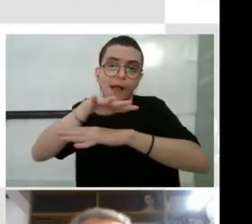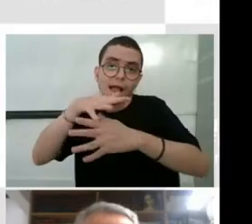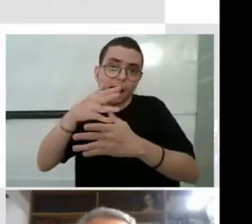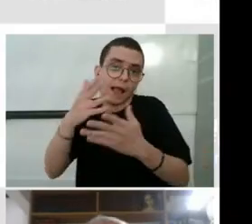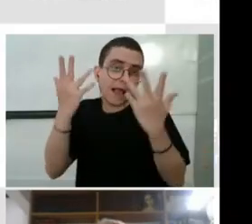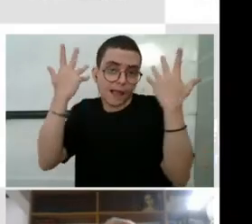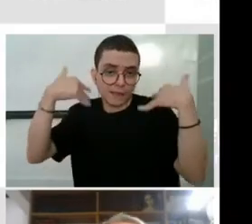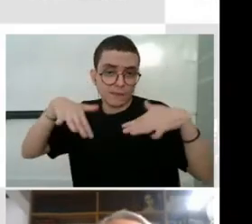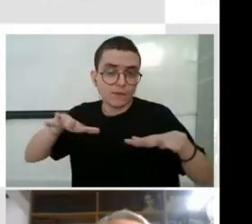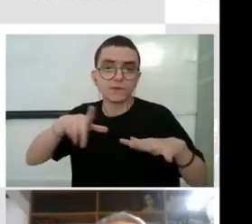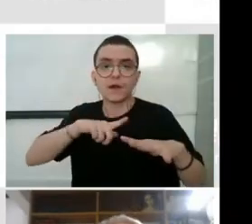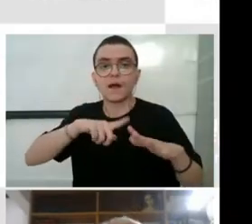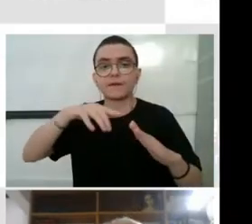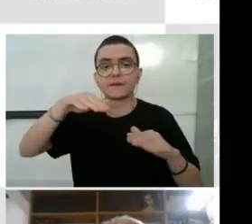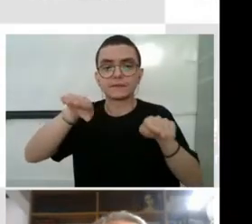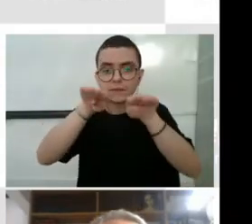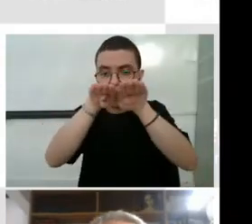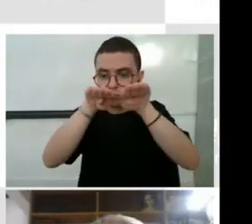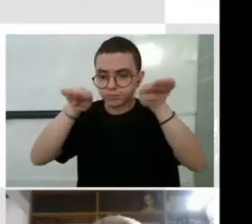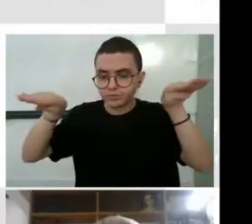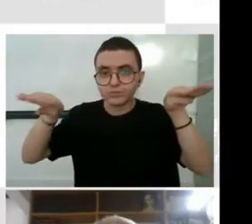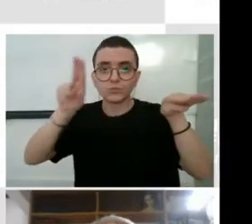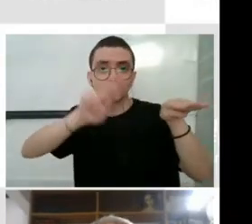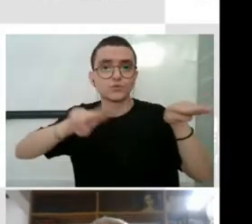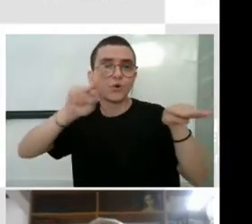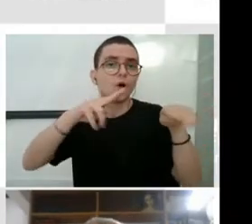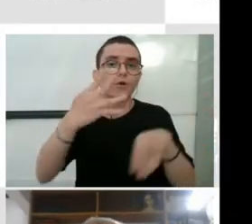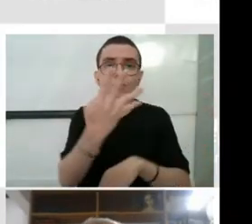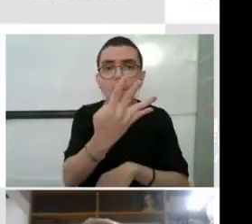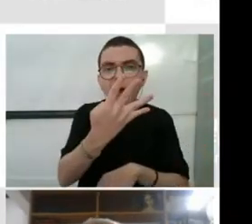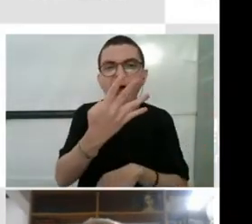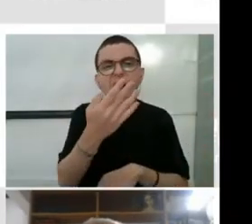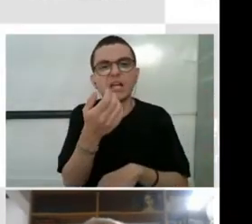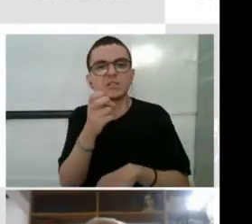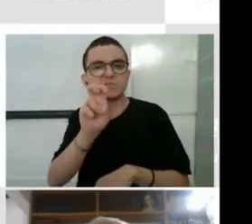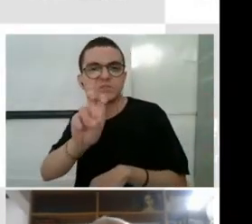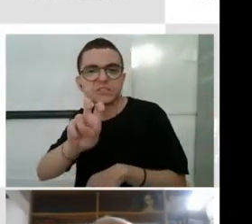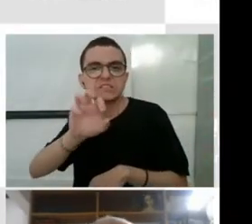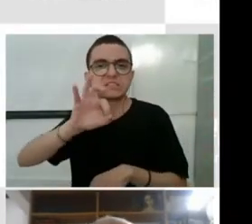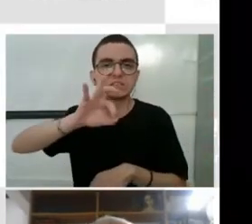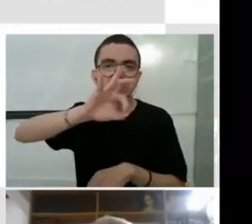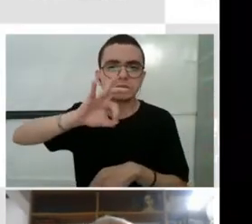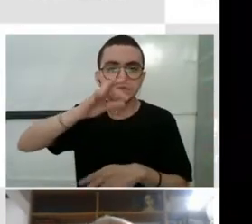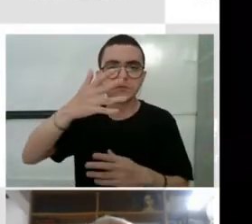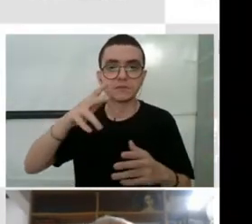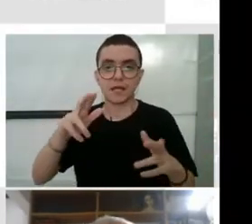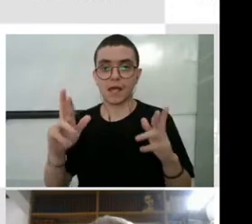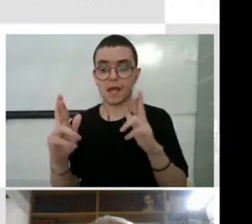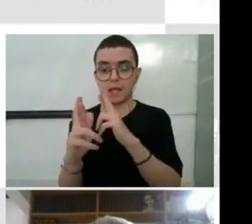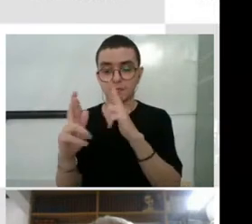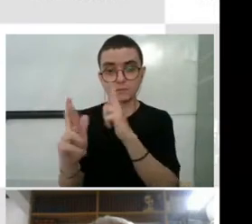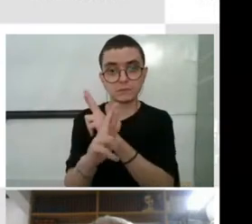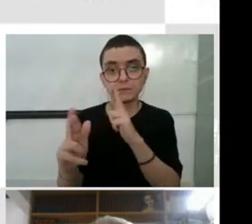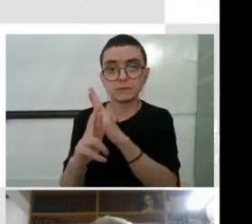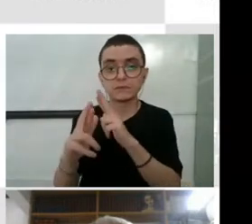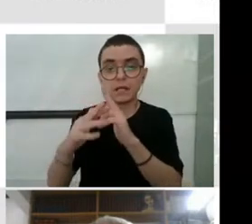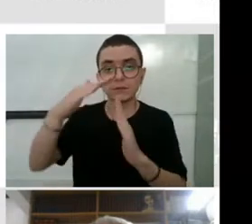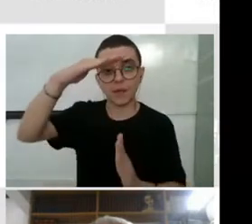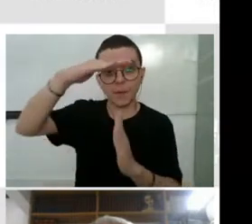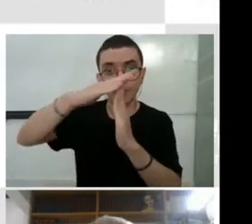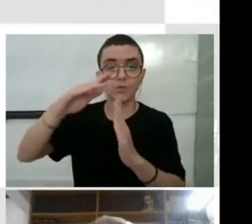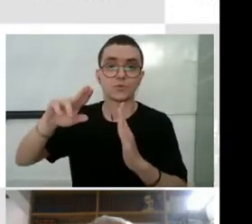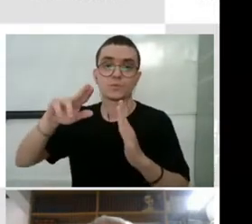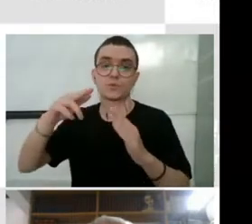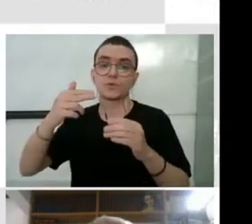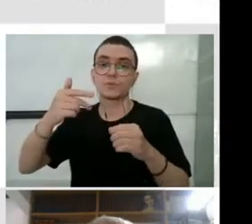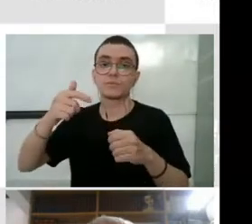diminuição da ordem de 4%, 5% apenas, em relação ao pico do consumo de petróleo e de gás, que eles